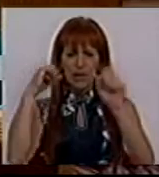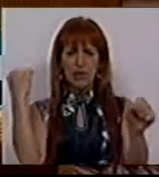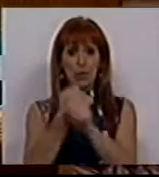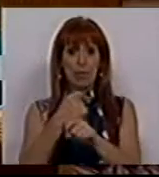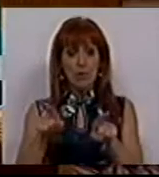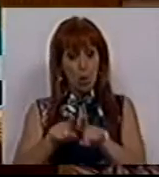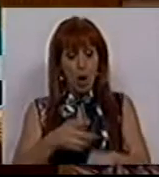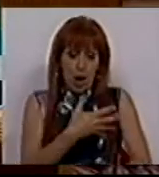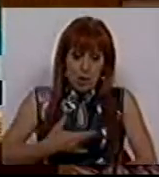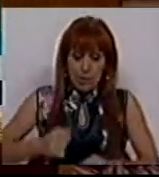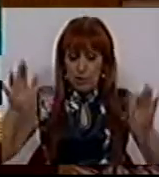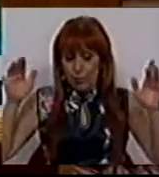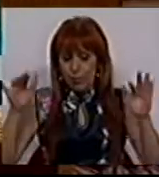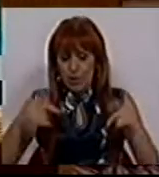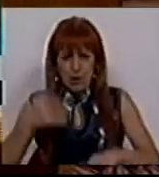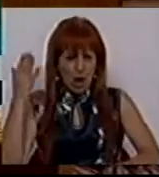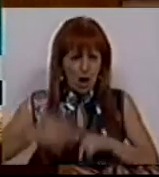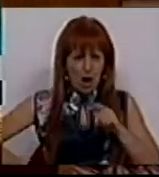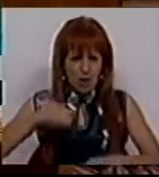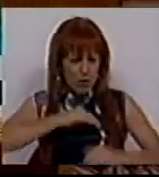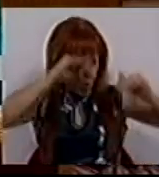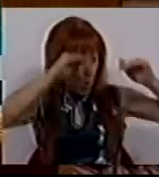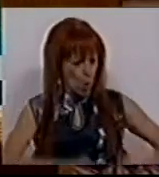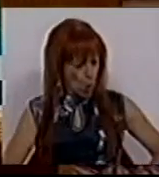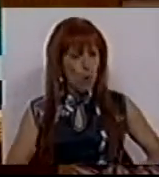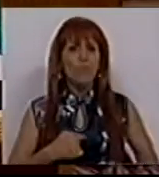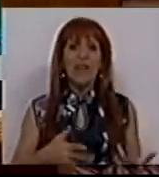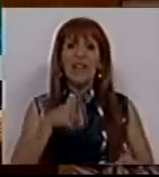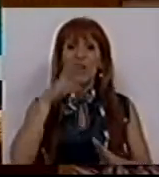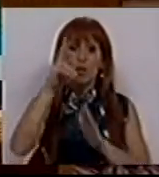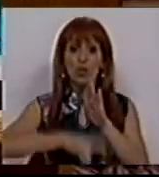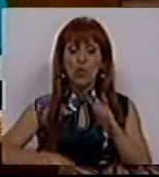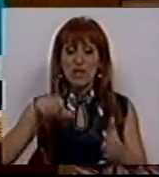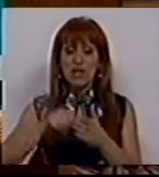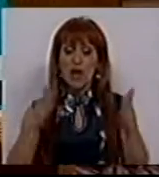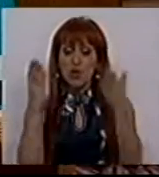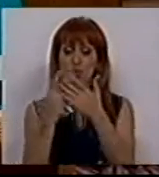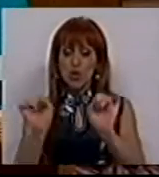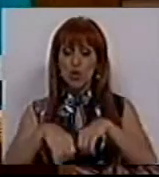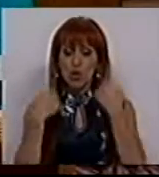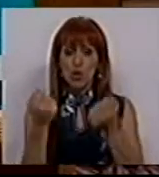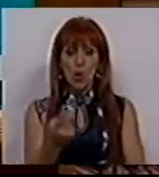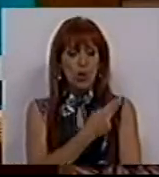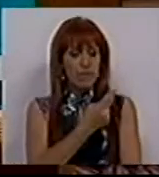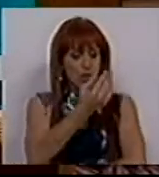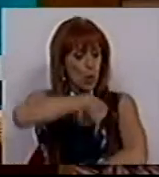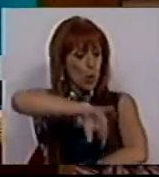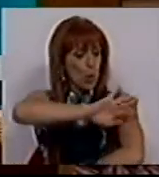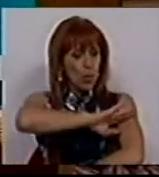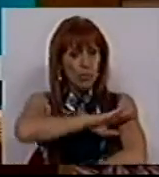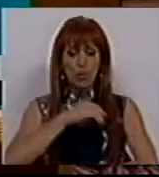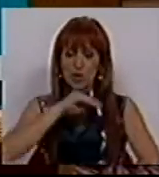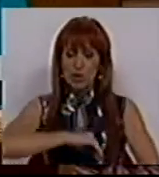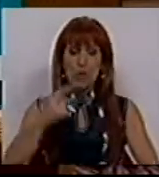o desemprego e a diminuição abrupta de salários. Diz um relatório do Centro de Estudos Sociais da Universidade de Coimbra